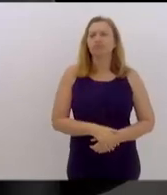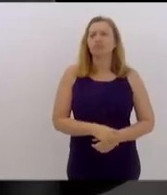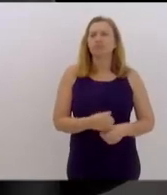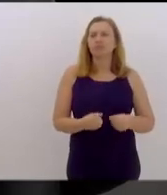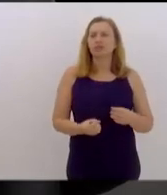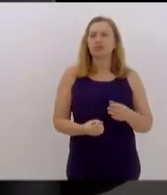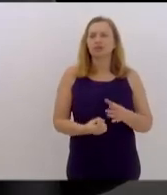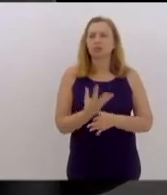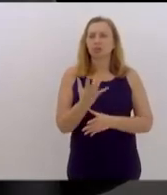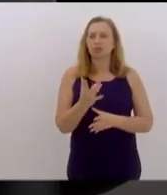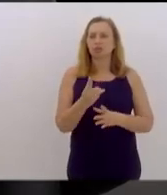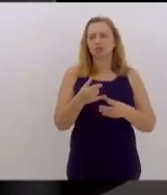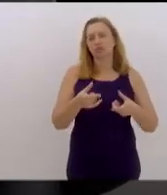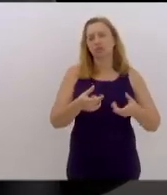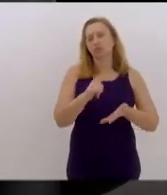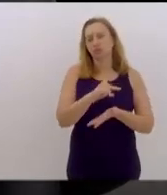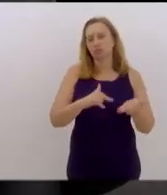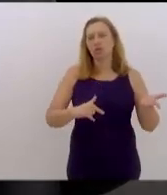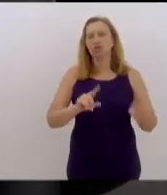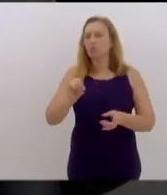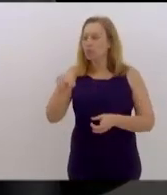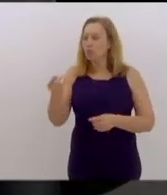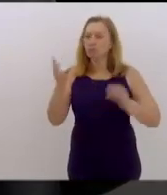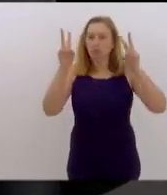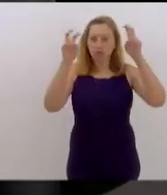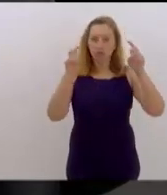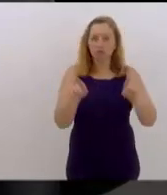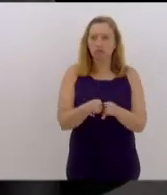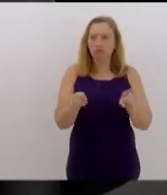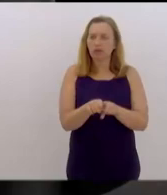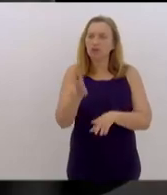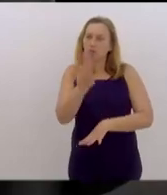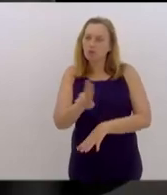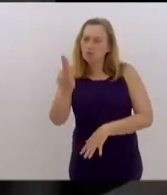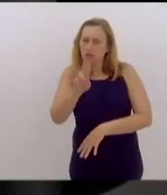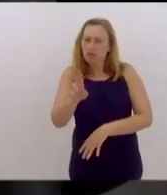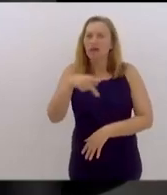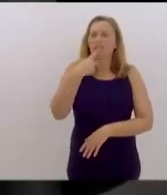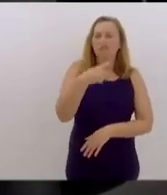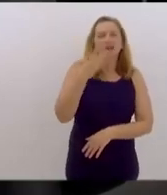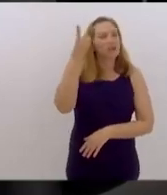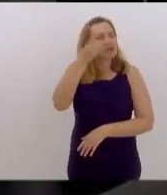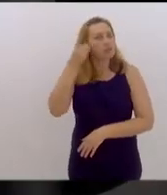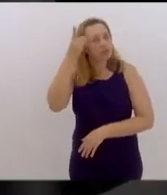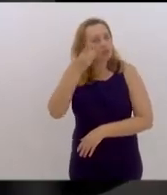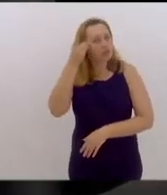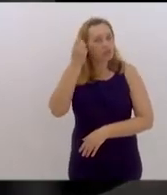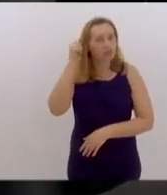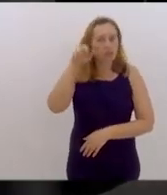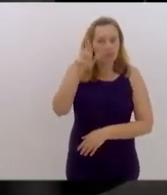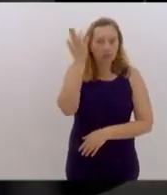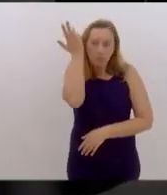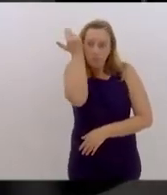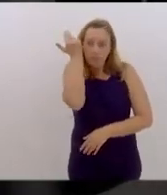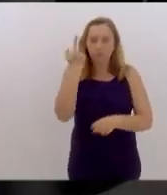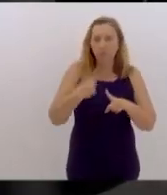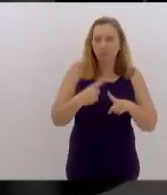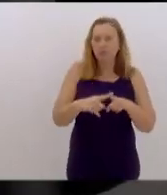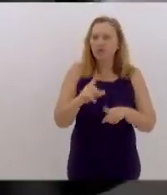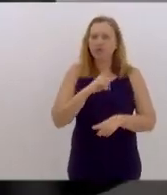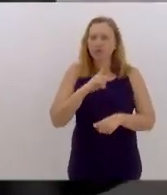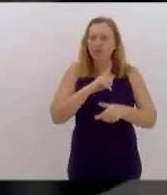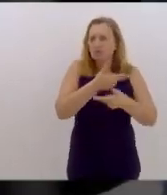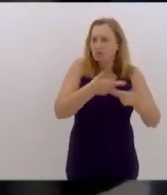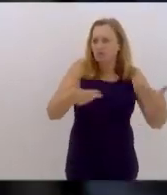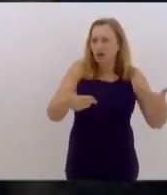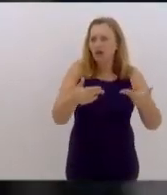reprodução da clausa e a outra questão é usar um pouco a fala do deputado Eliomar Coelho porque nós temos